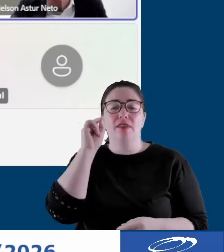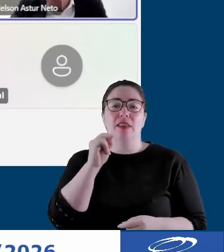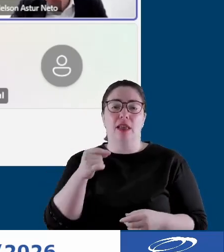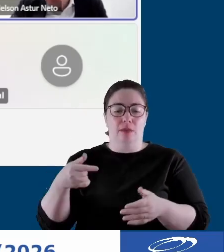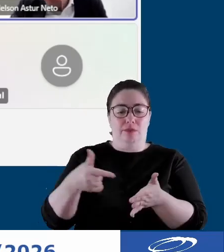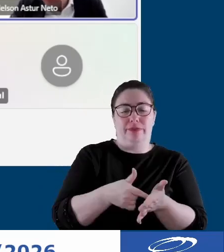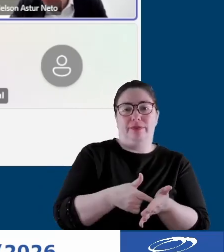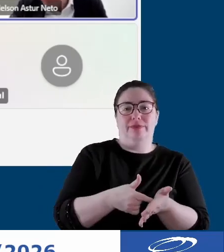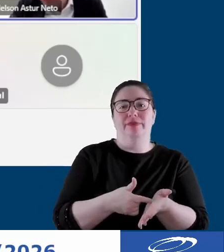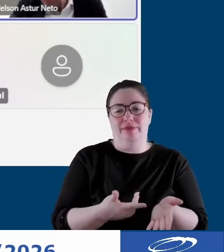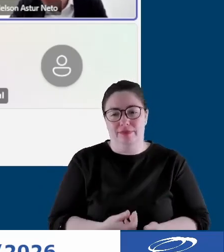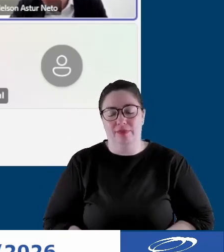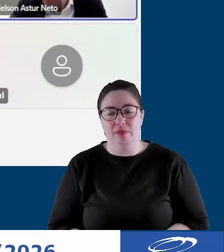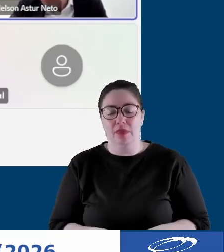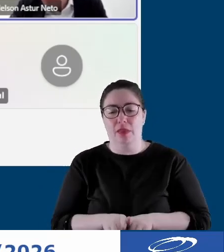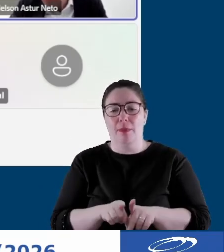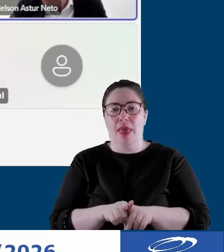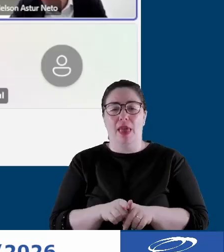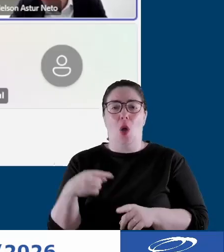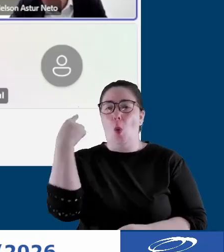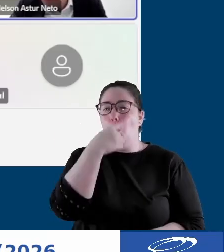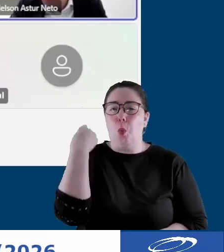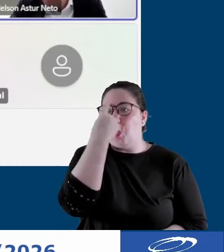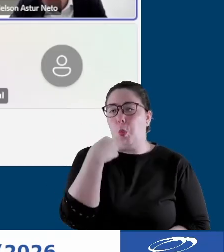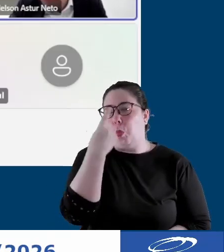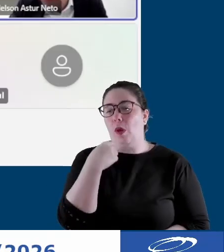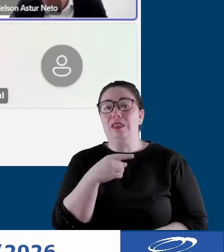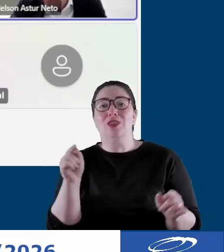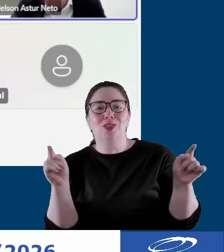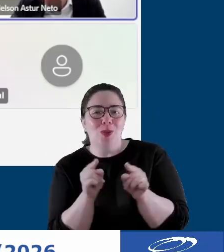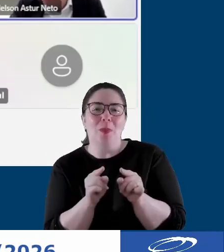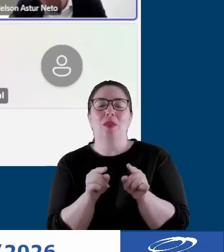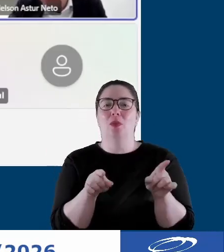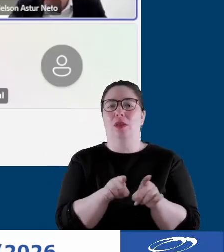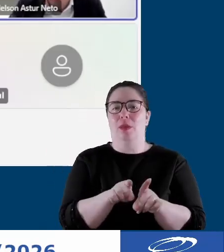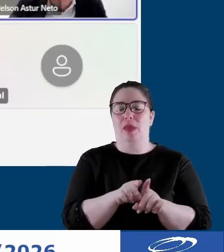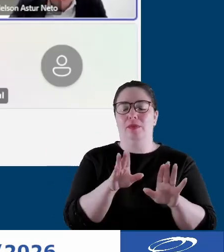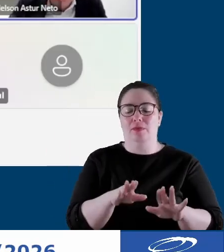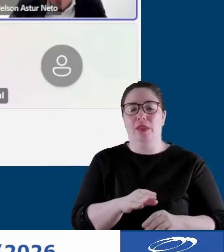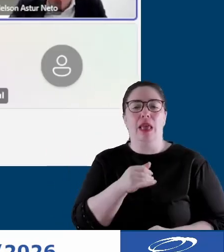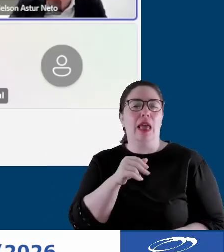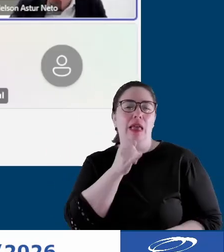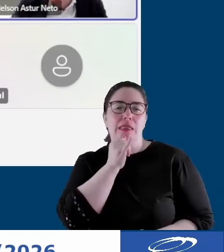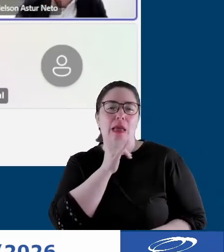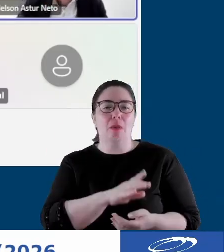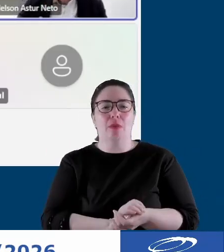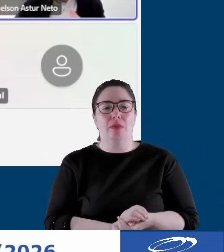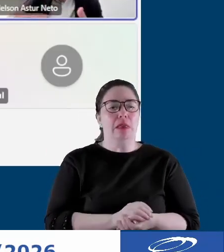cirúrgico e, claro, principalmente para quem trabalha com residente, estagiário, visitantes, que eu sei que no INTO tem um monte